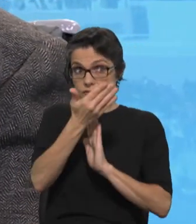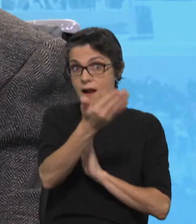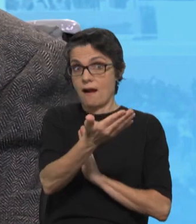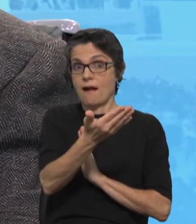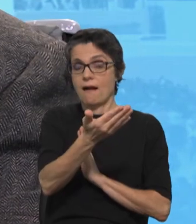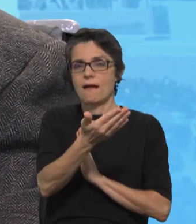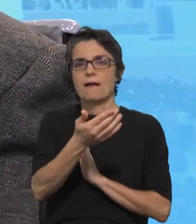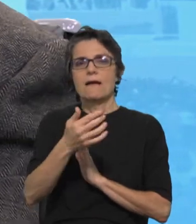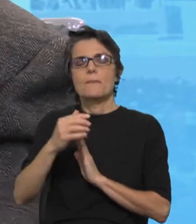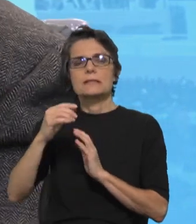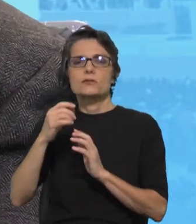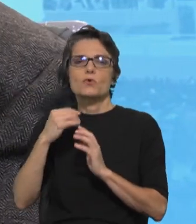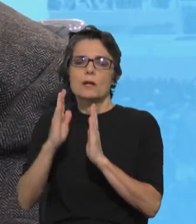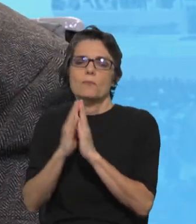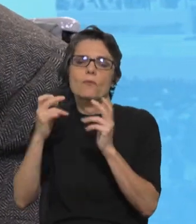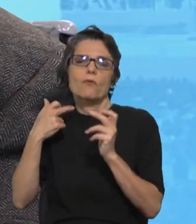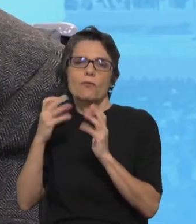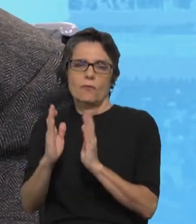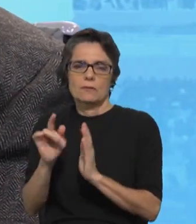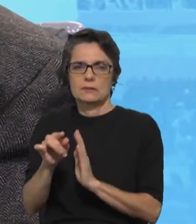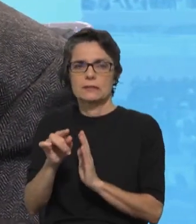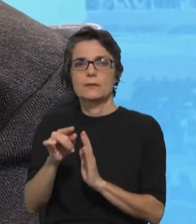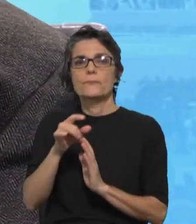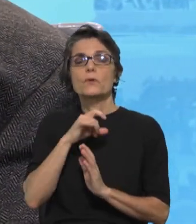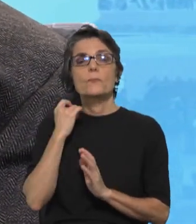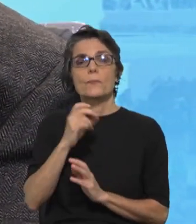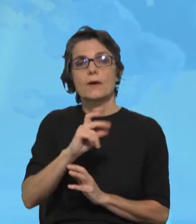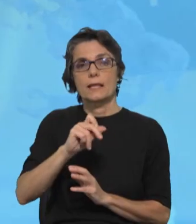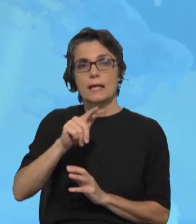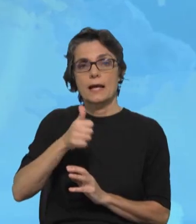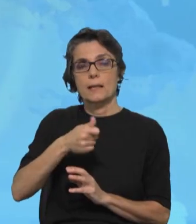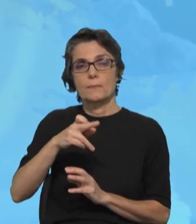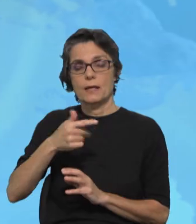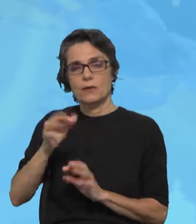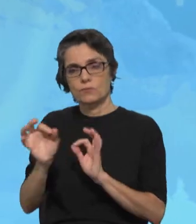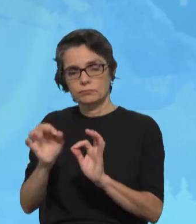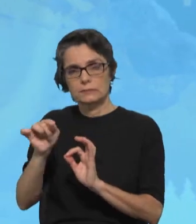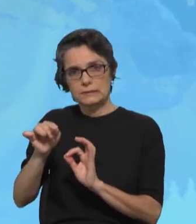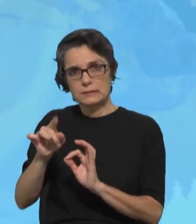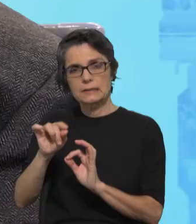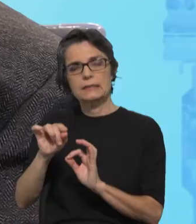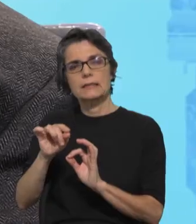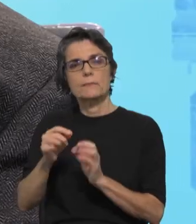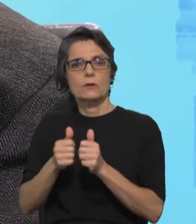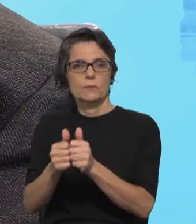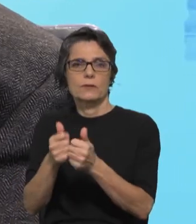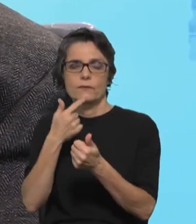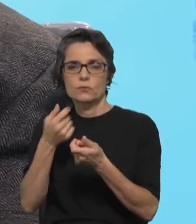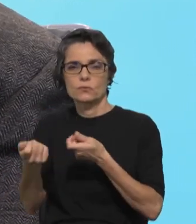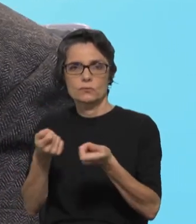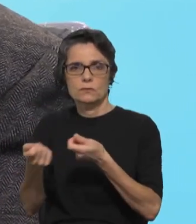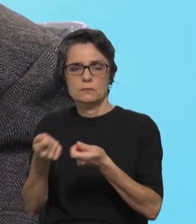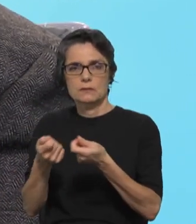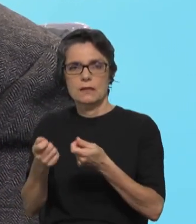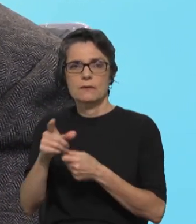Nossa Senhora da Conceição. O padre Alberto era não só o capelão, mas era o assistente diocesano da JEC e era o coordenador de